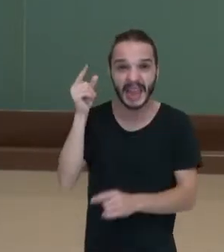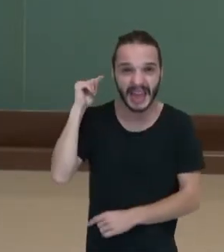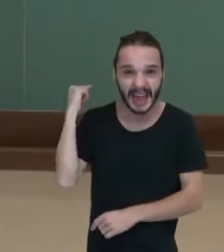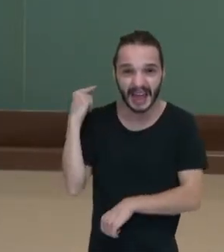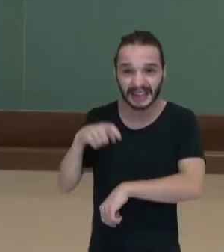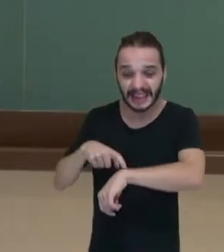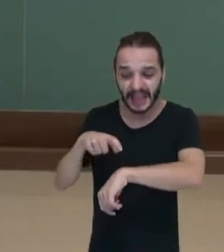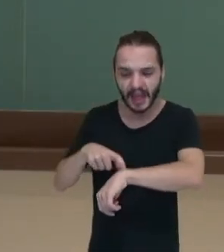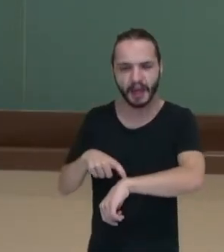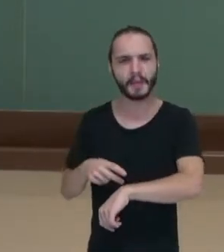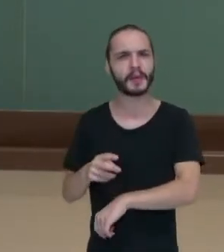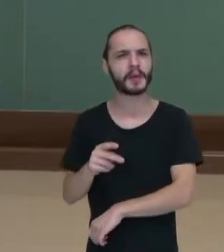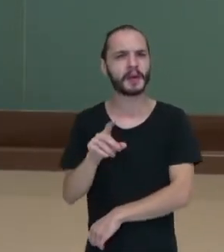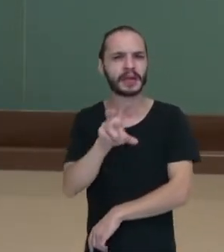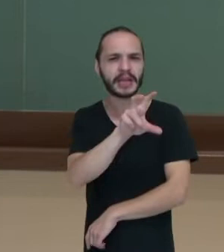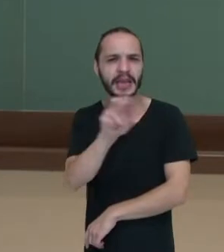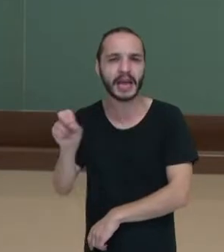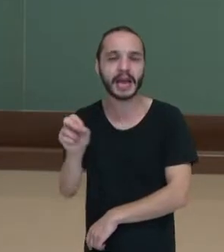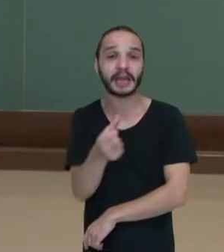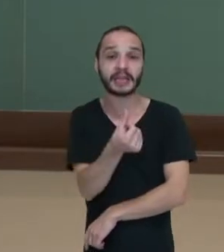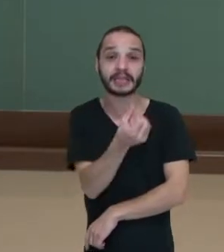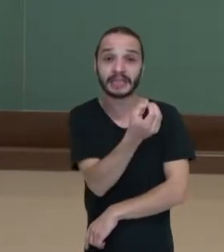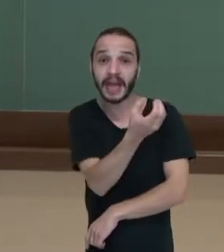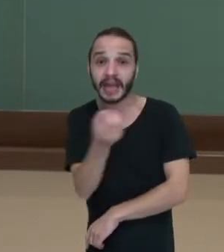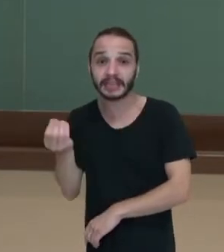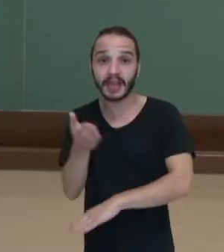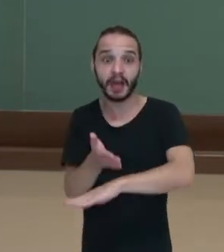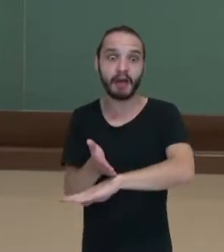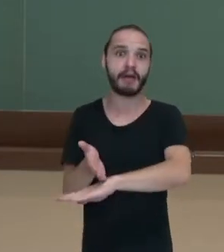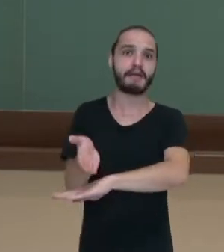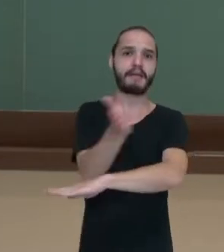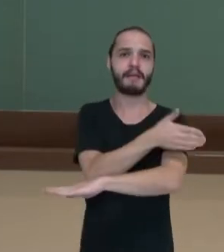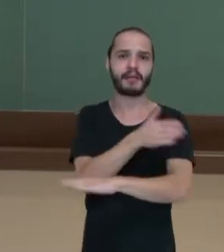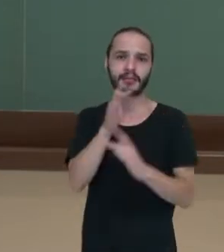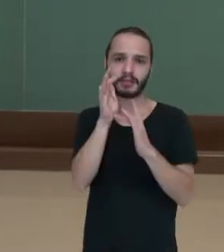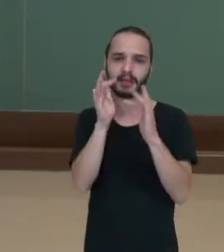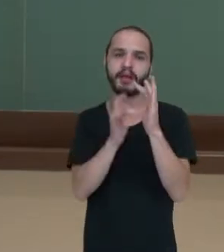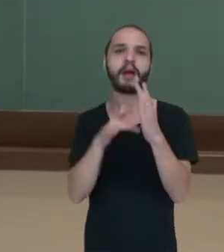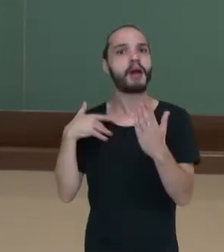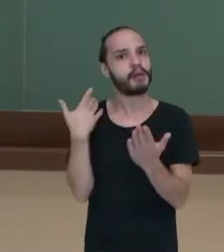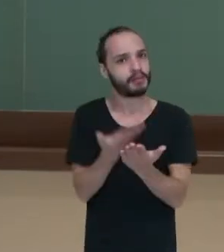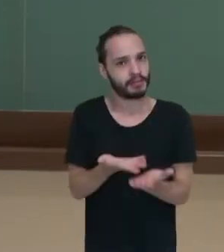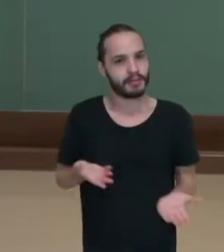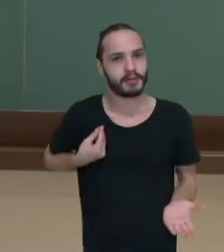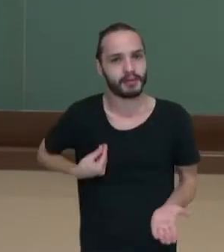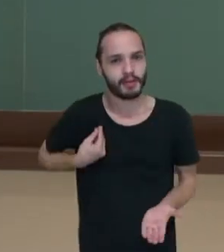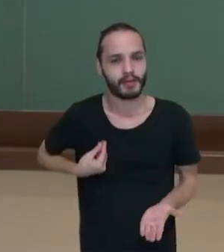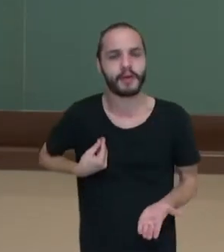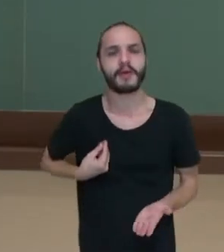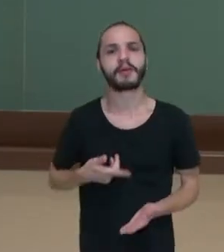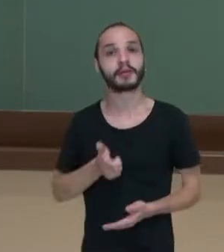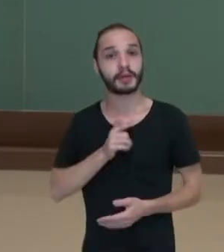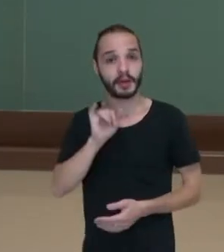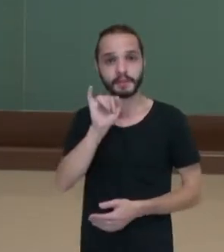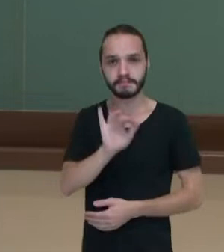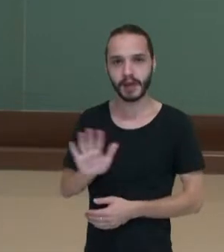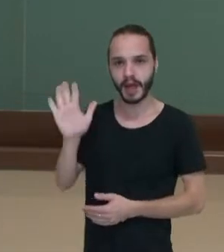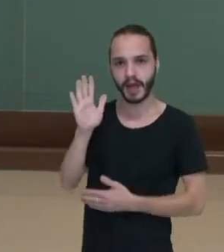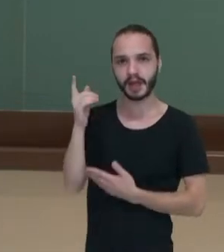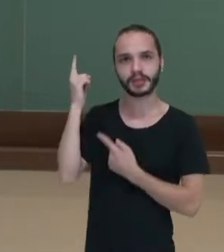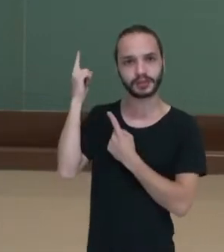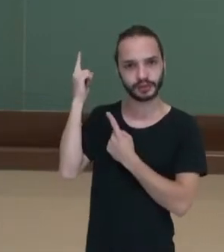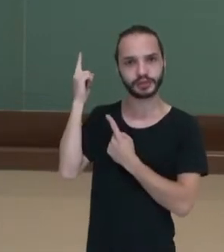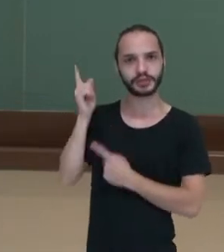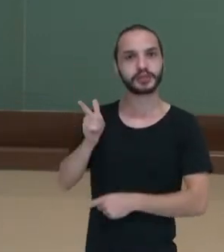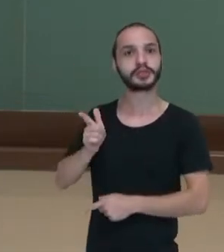tempo? A gente está falando de 500, 600 anos de Cristo, ainda está lá? Ainda está lá. Por exemplo, essa imagem que você viu ali do Partenon,